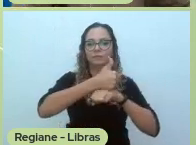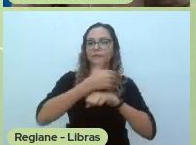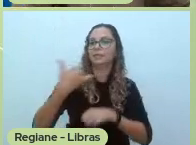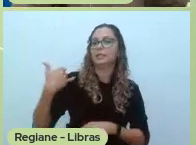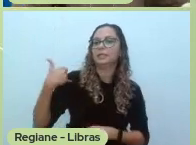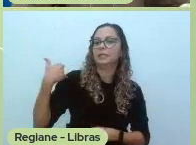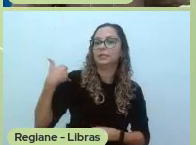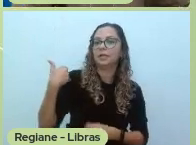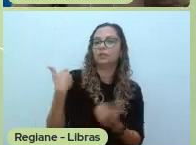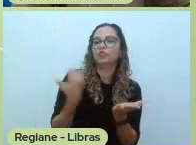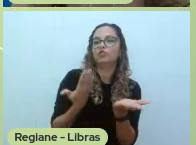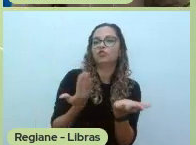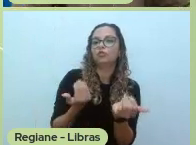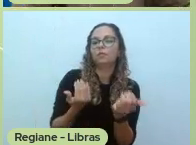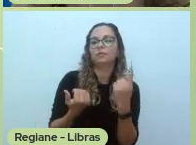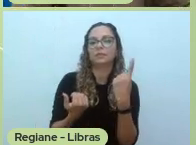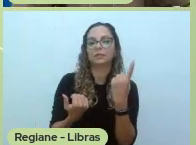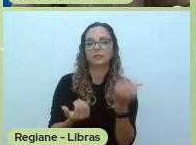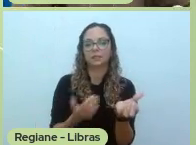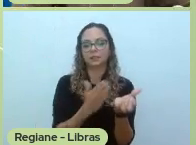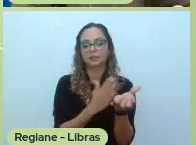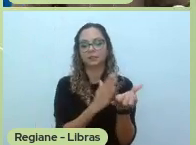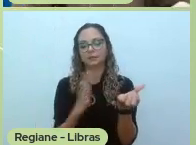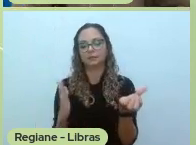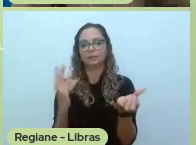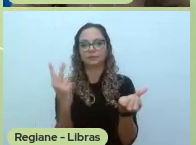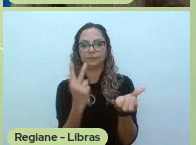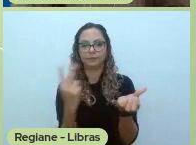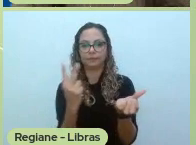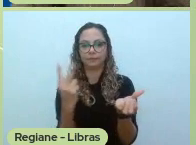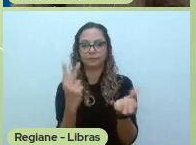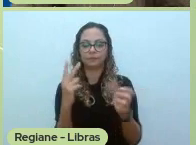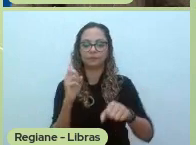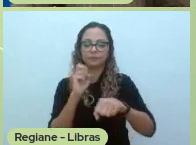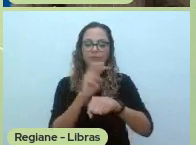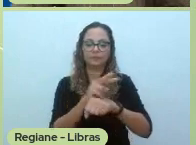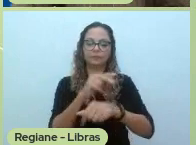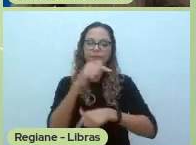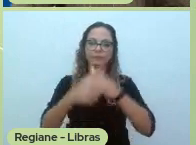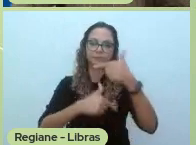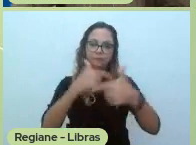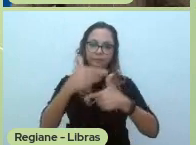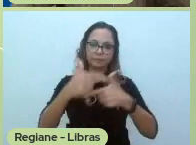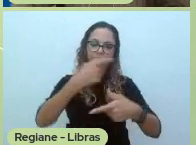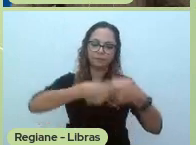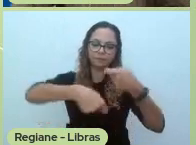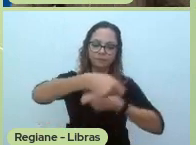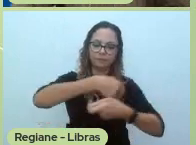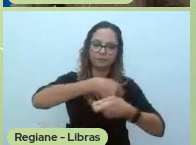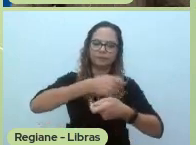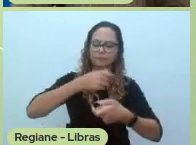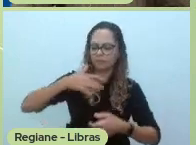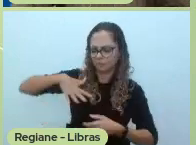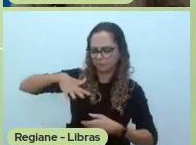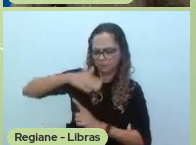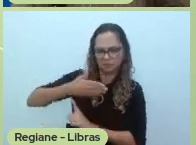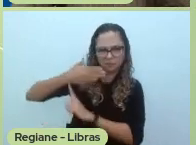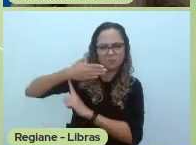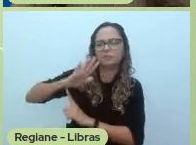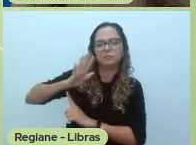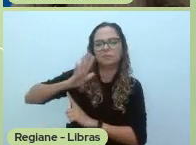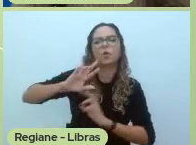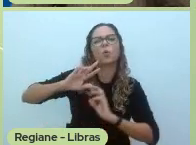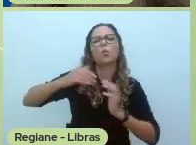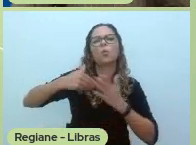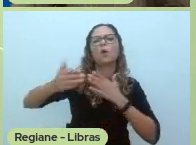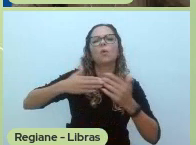22 anos que estão entrando no mercado de trabalho, tá? Não necessariamente tecnologia, de qualquer área. E o outro é